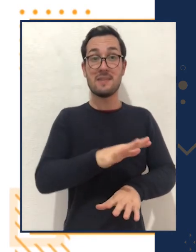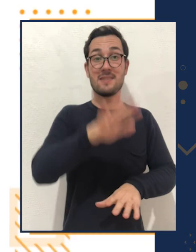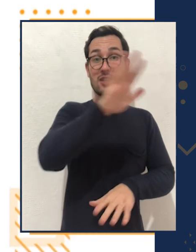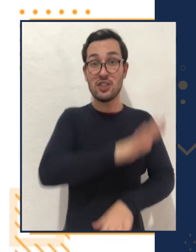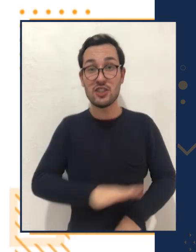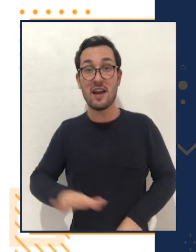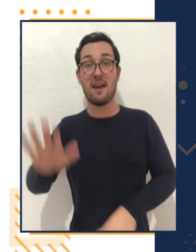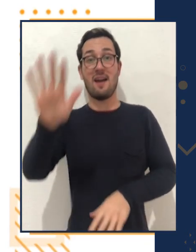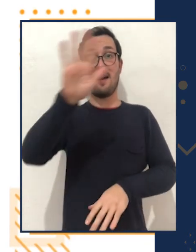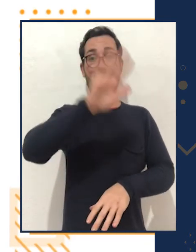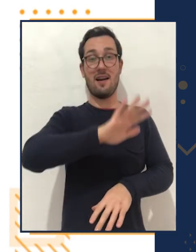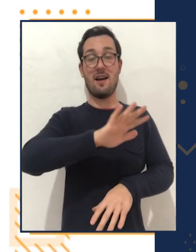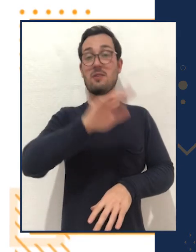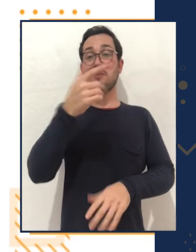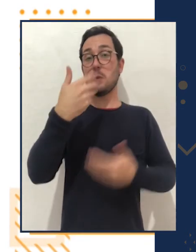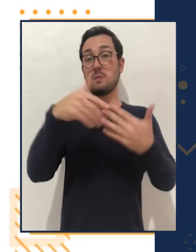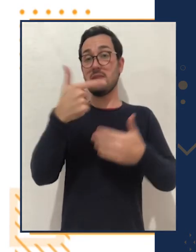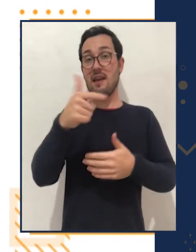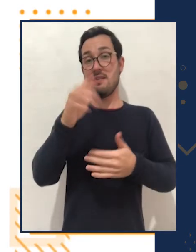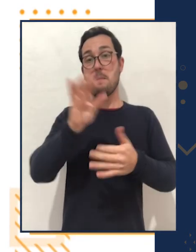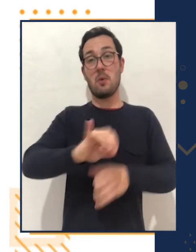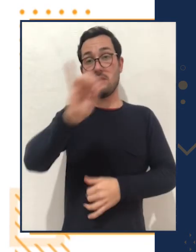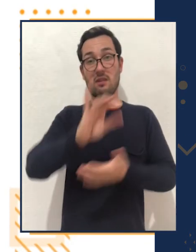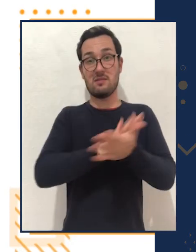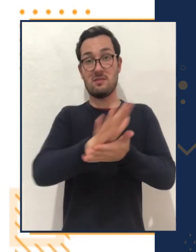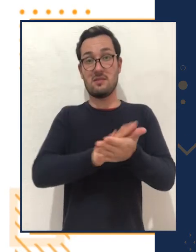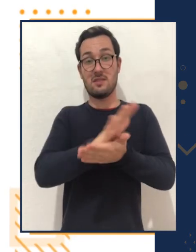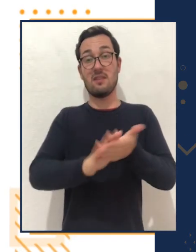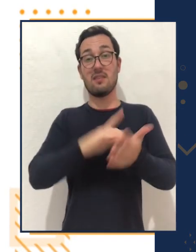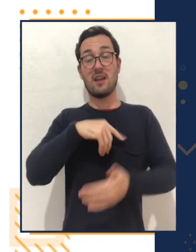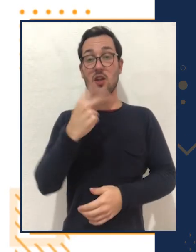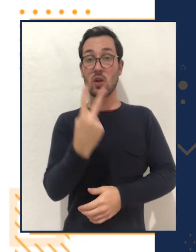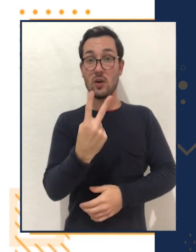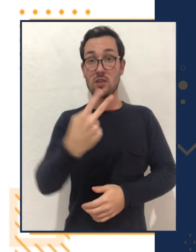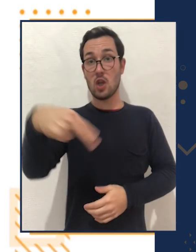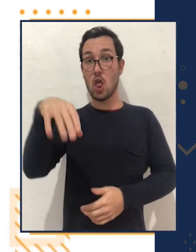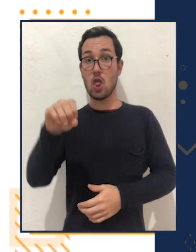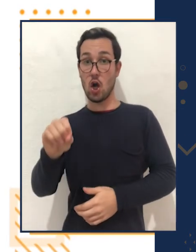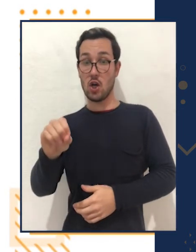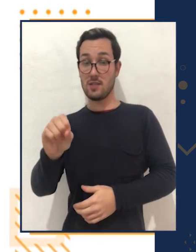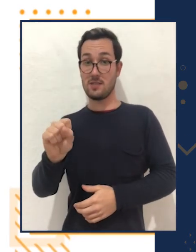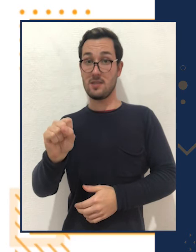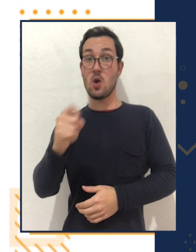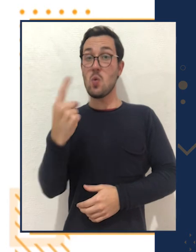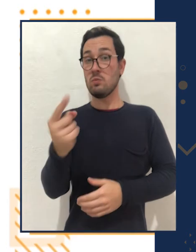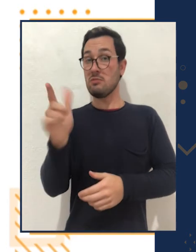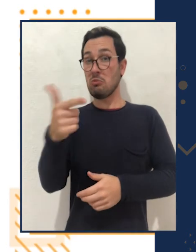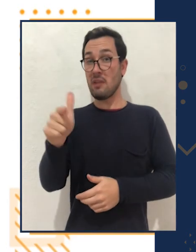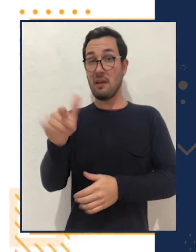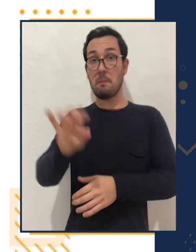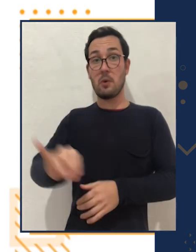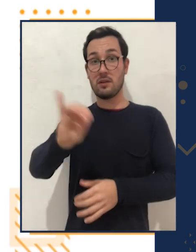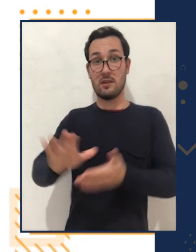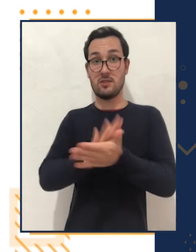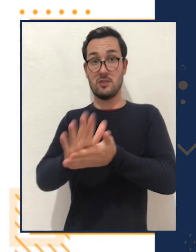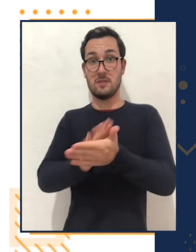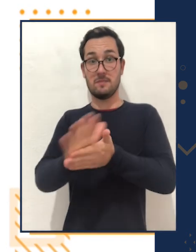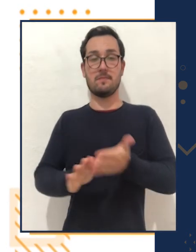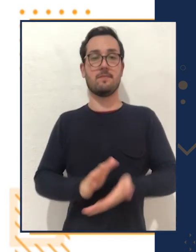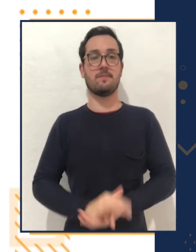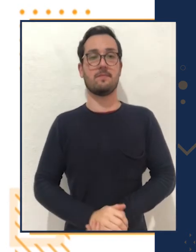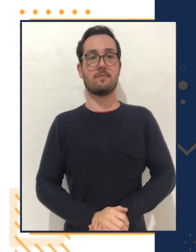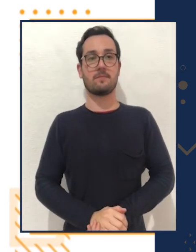aqui novamente, a gente vai ver que é a soma de I1 mais I2. Então a gente verifica que no nó B e no nó F dá a mesma